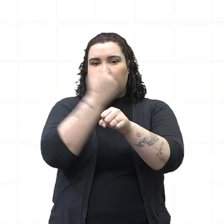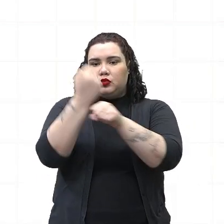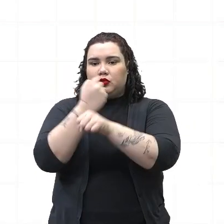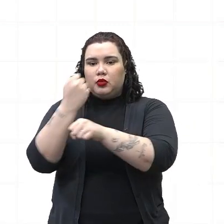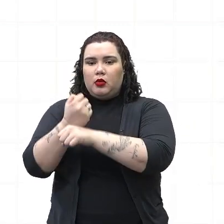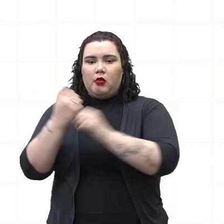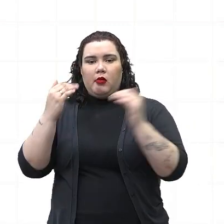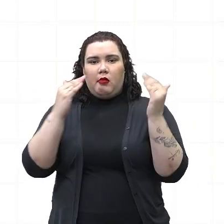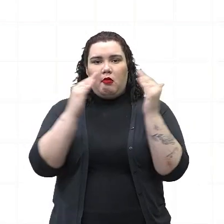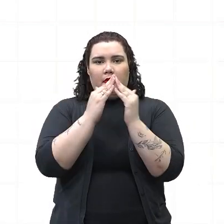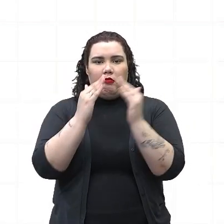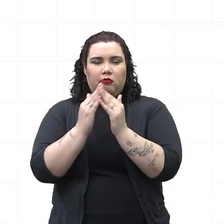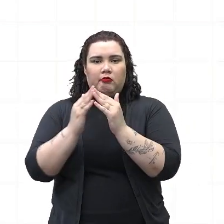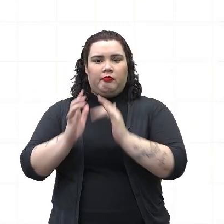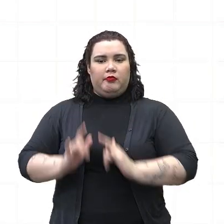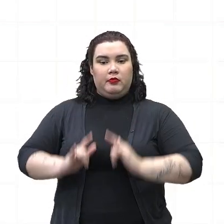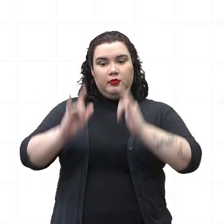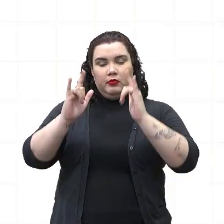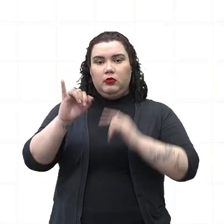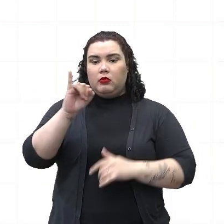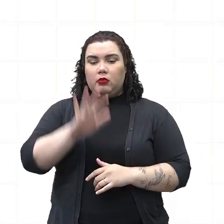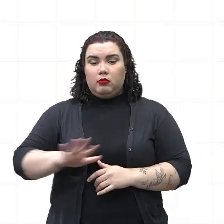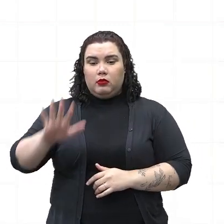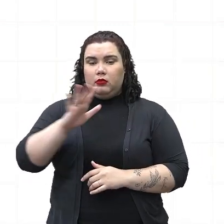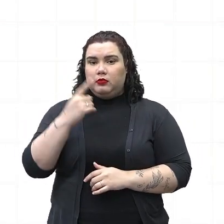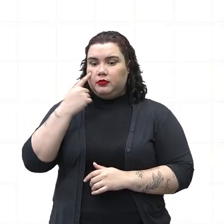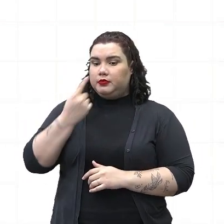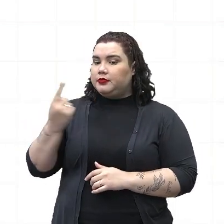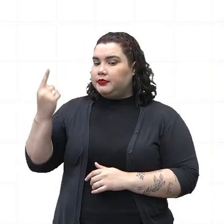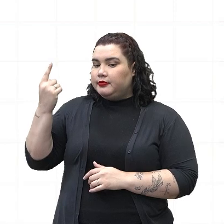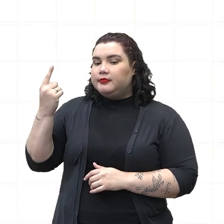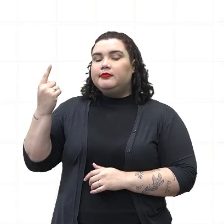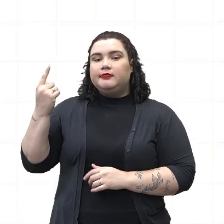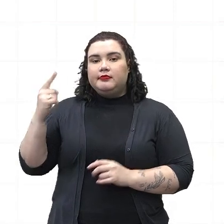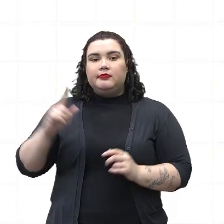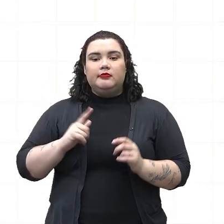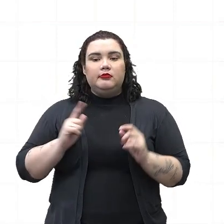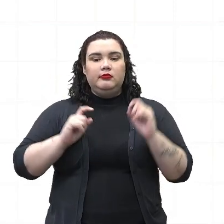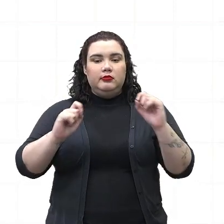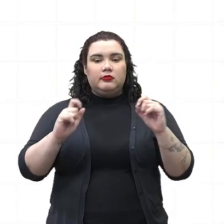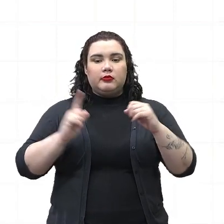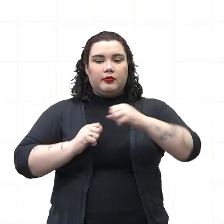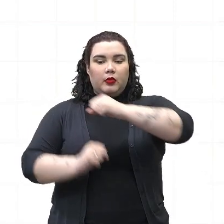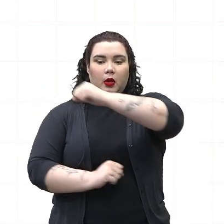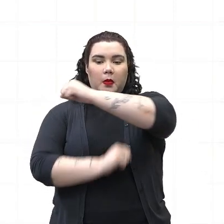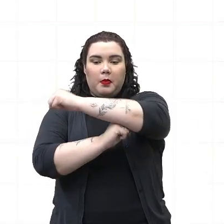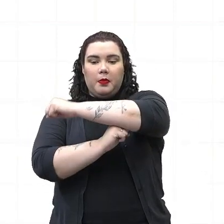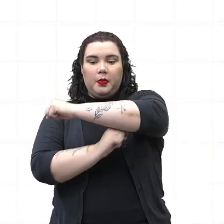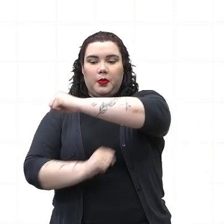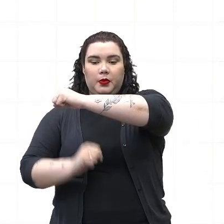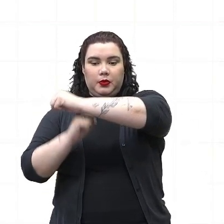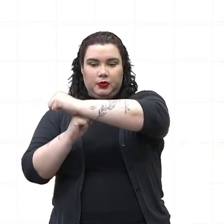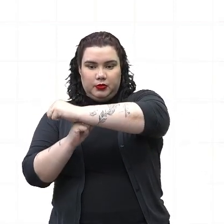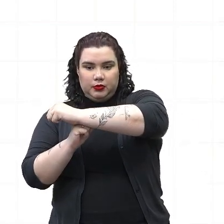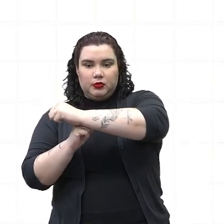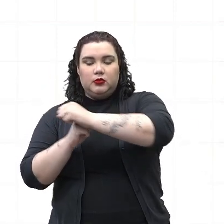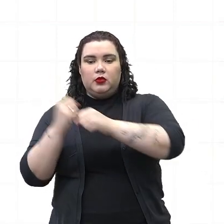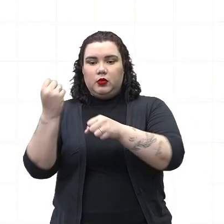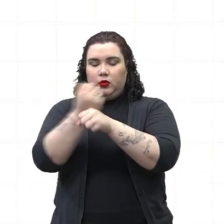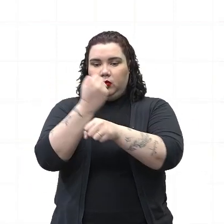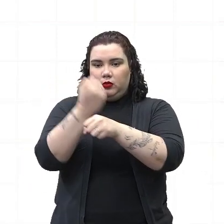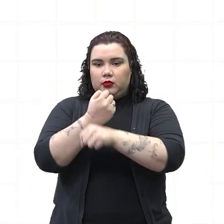A gente está até vendo aí essa imagem, né, que é da nossa aula, tem essa ponte que foi construída entre